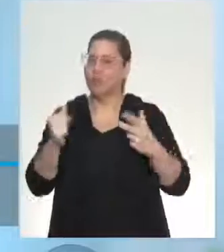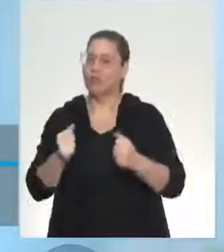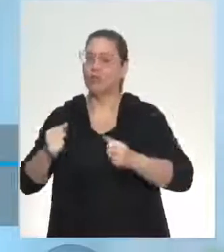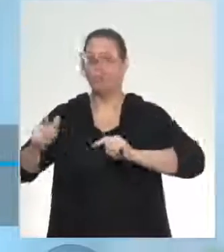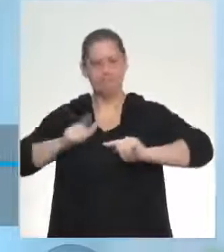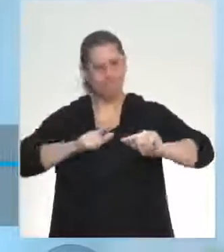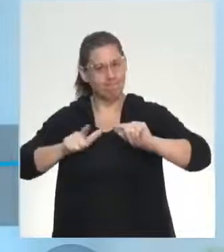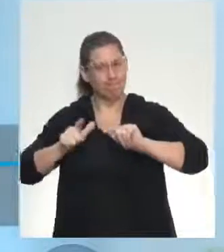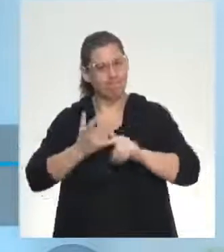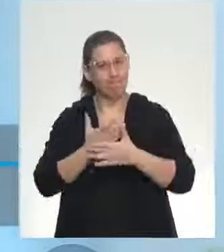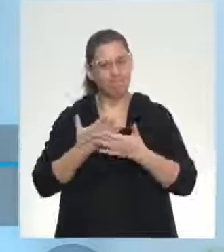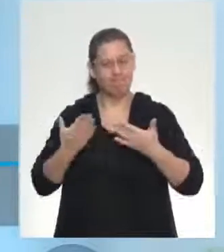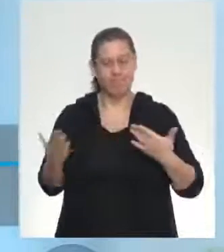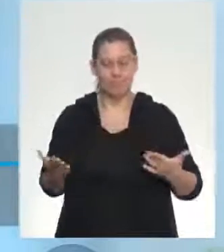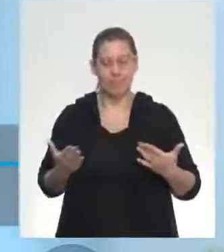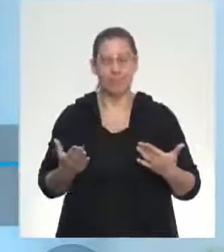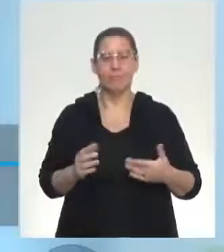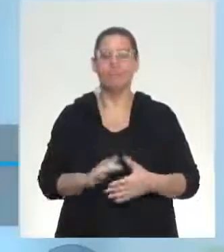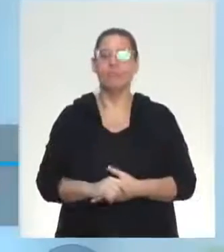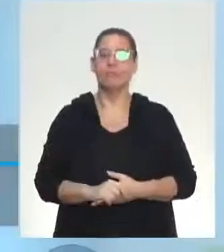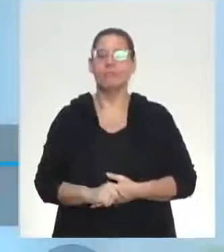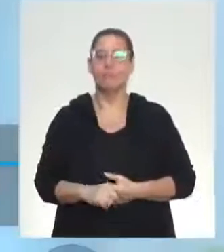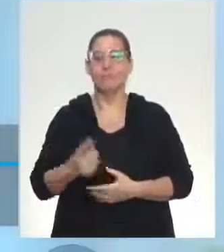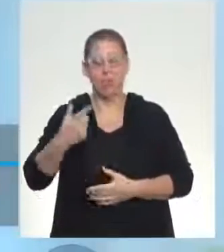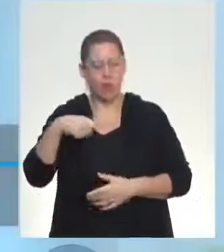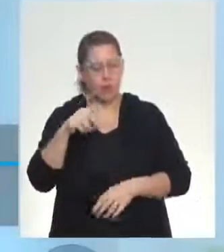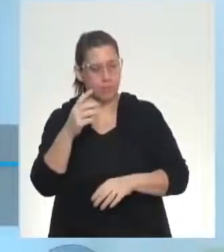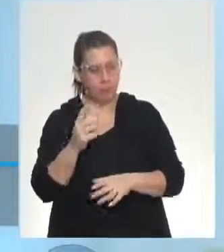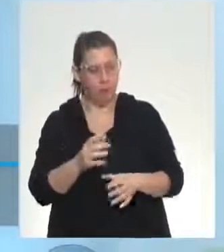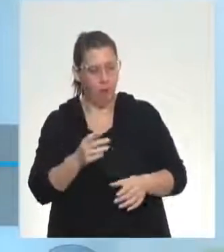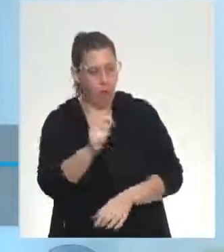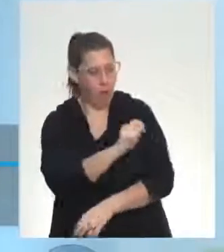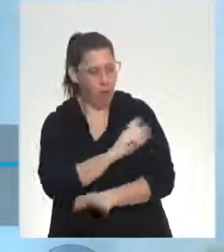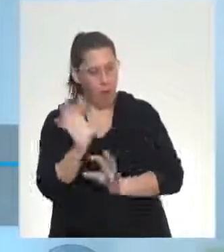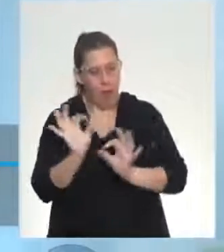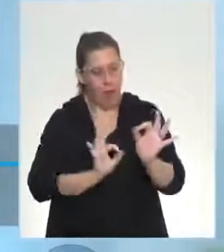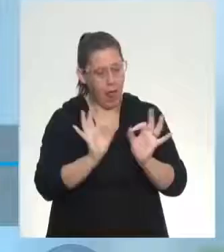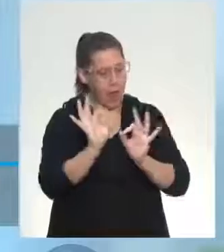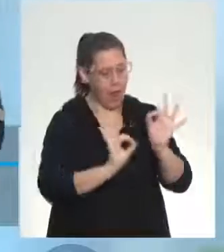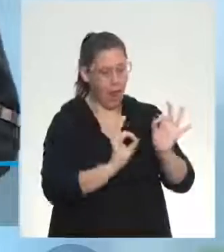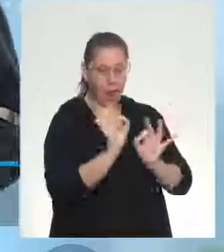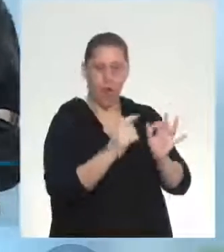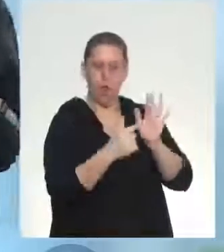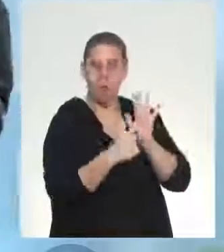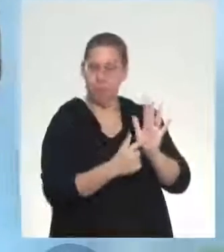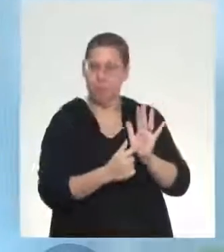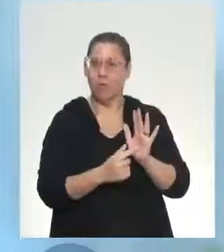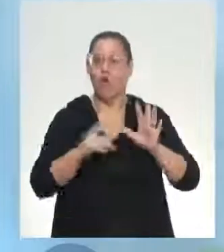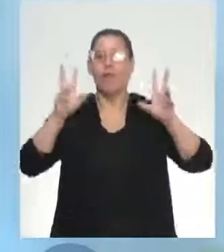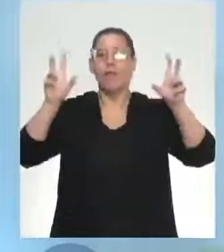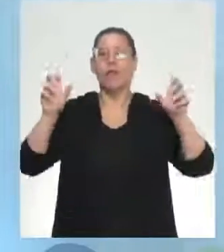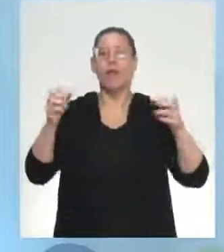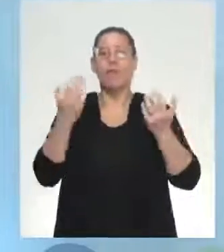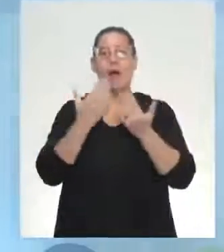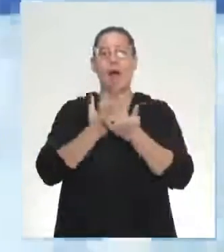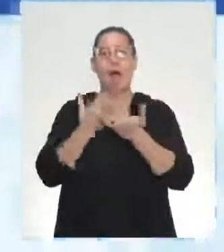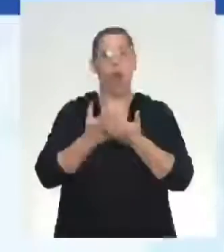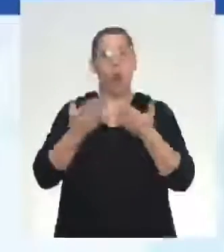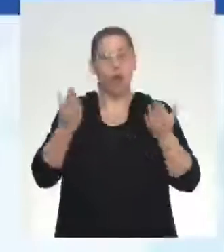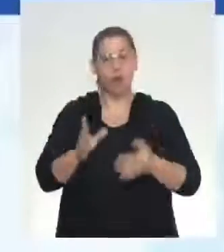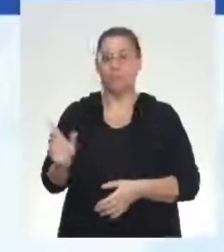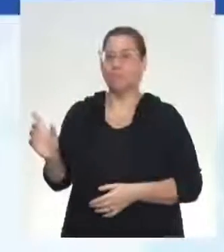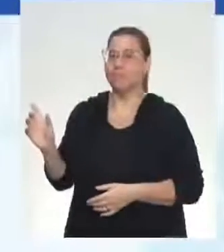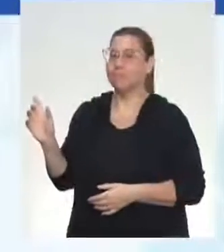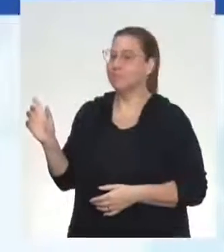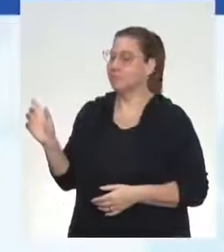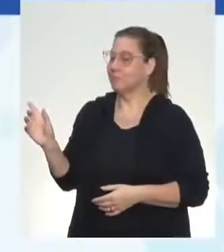para todos. E enquanto essa garotada se organiza, vamos já colocar aqui na tela o tema da aula que nós vamos